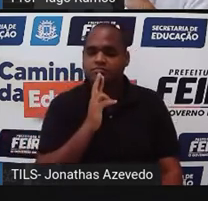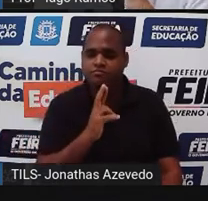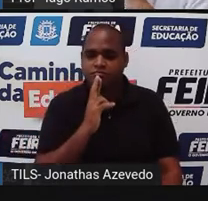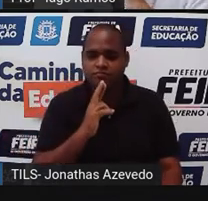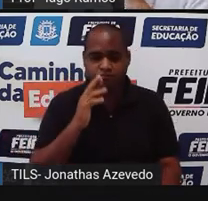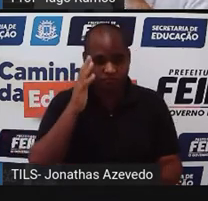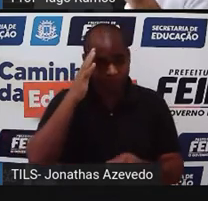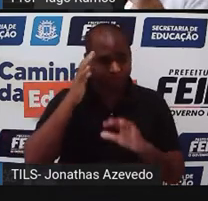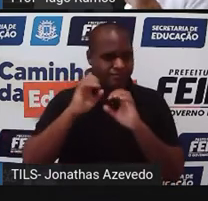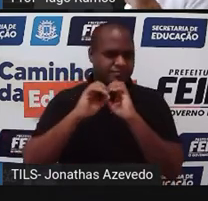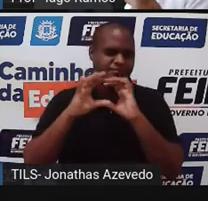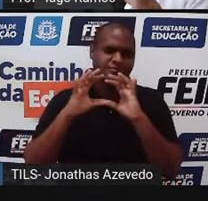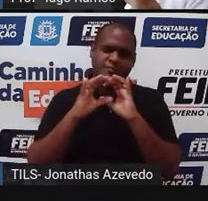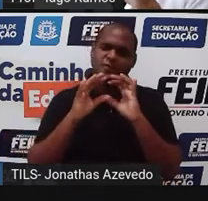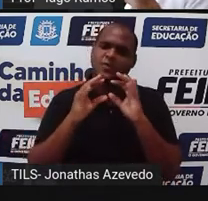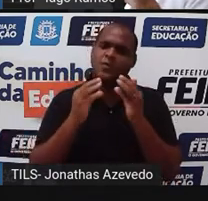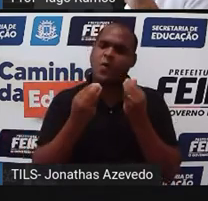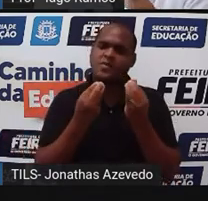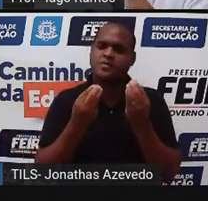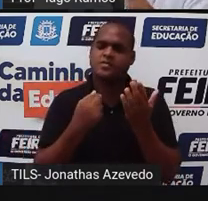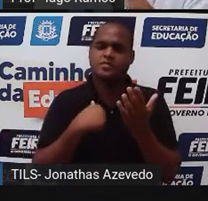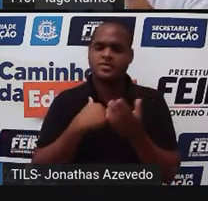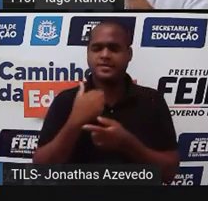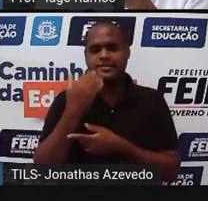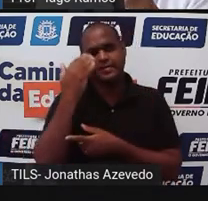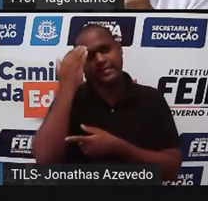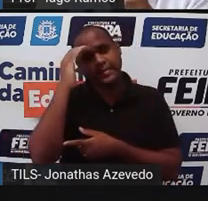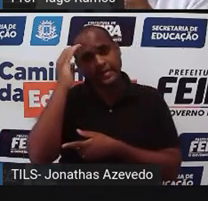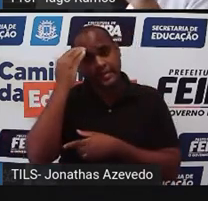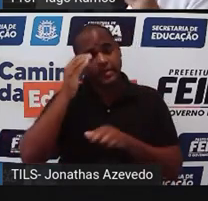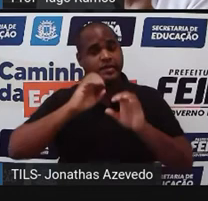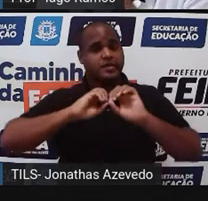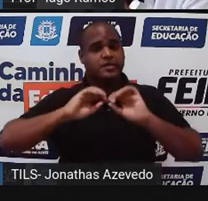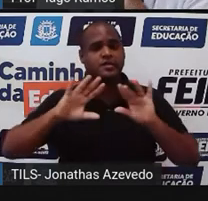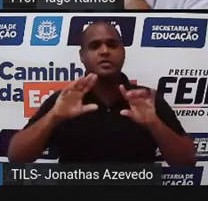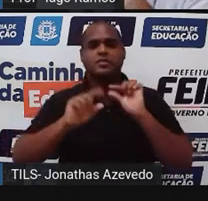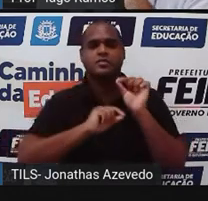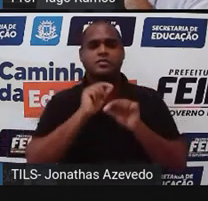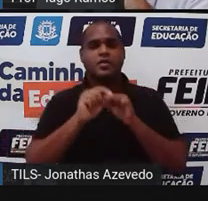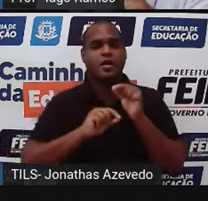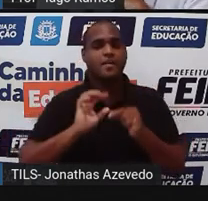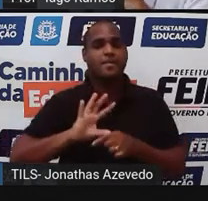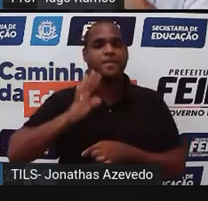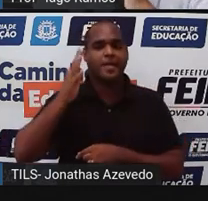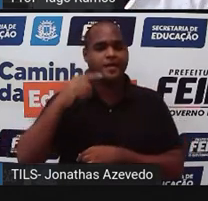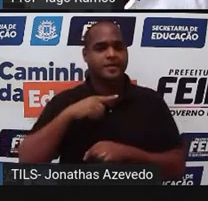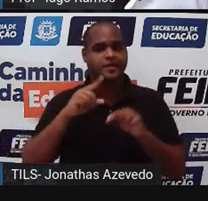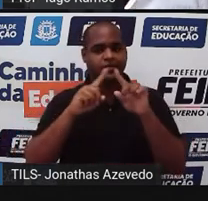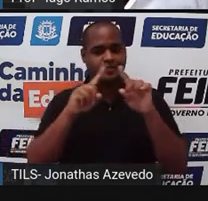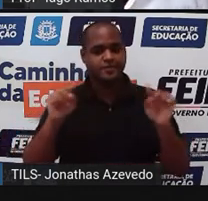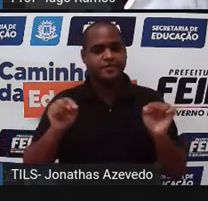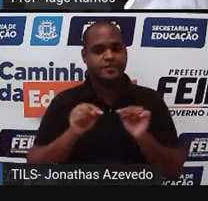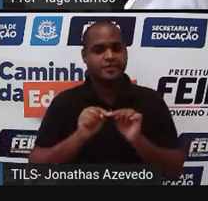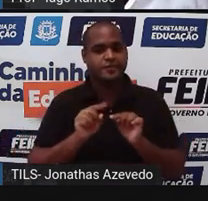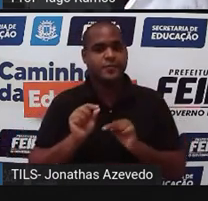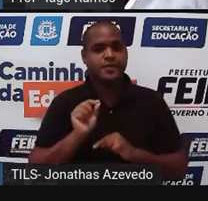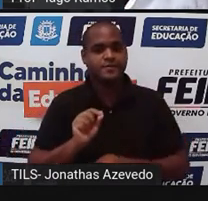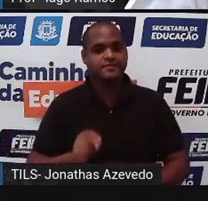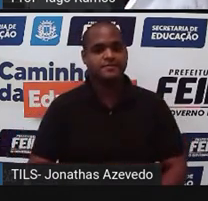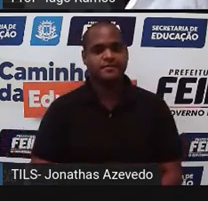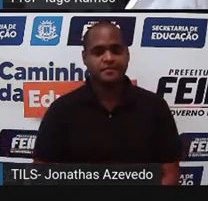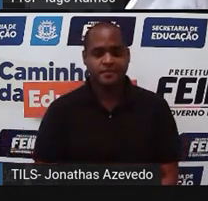você descobrir Olha se você descobrir não só para você entender o que foi que aconteceu com o retângulo e